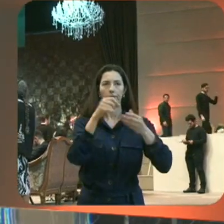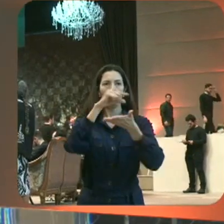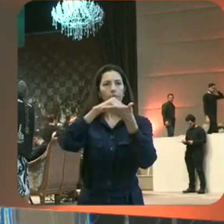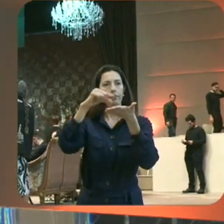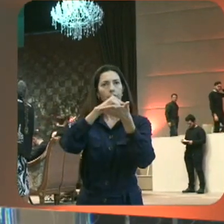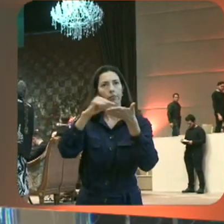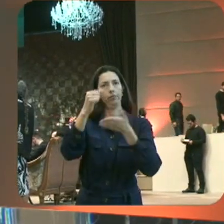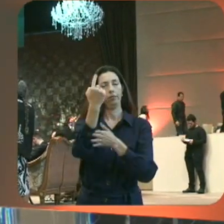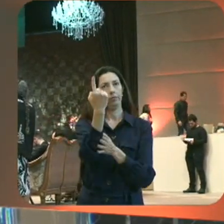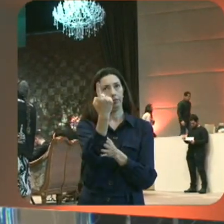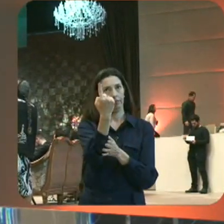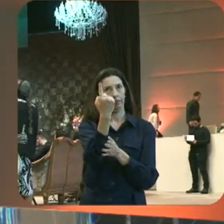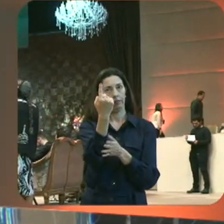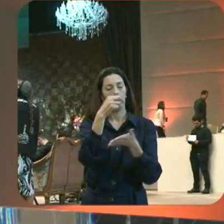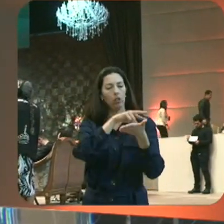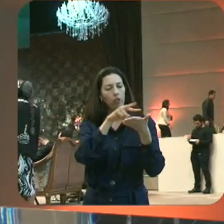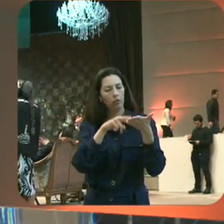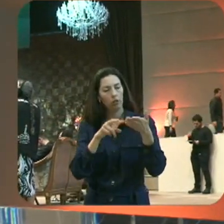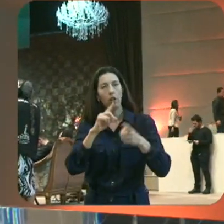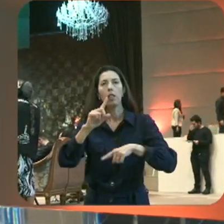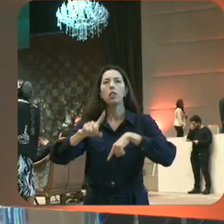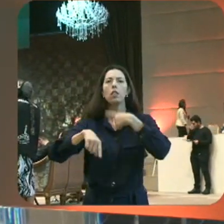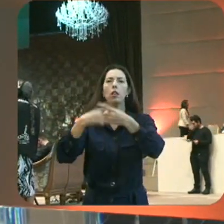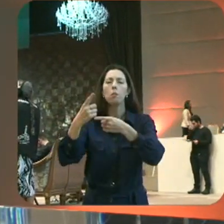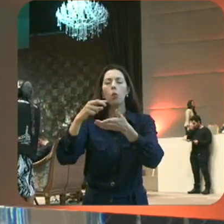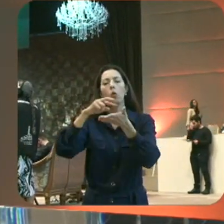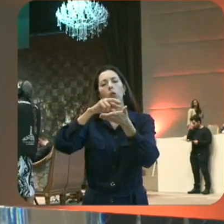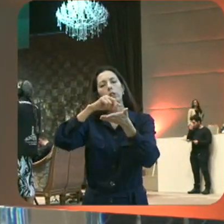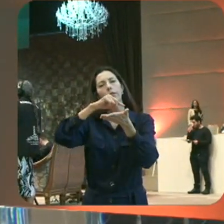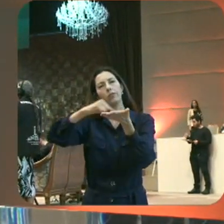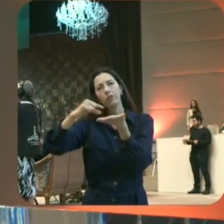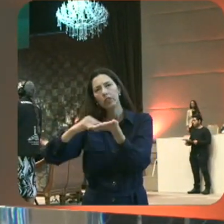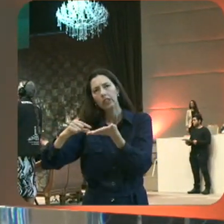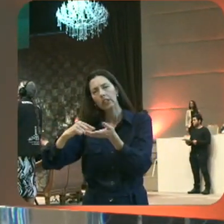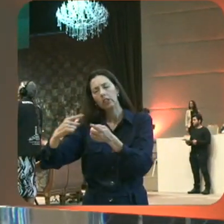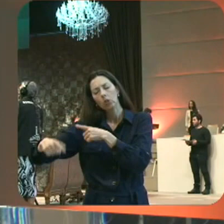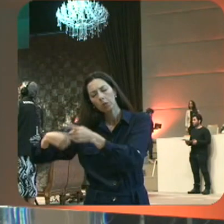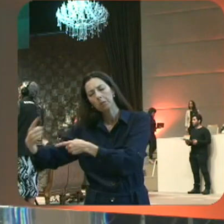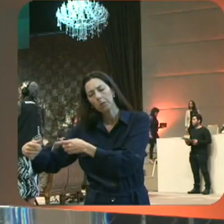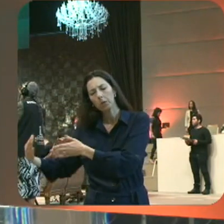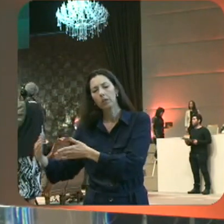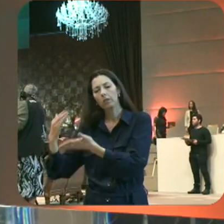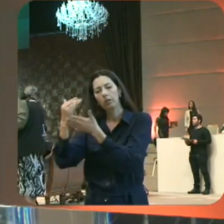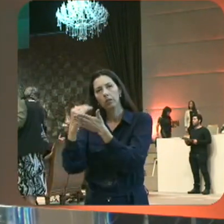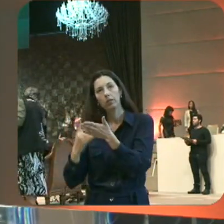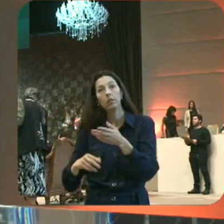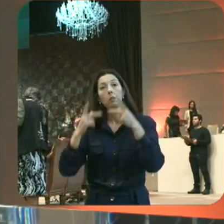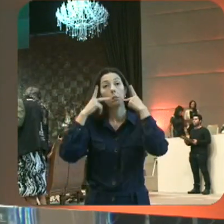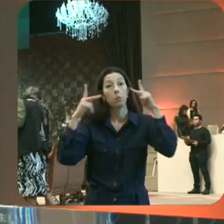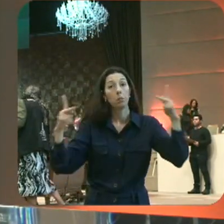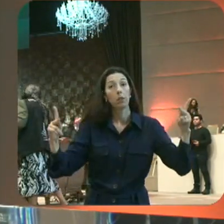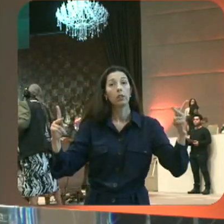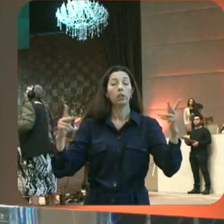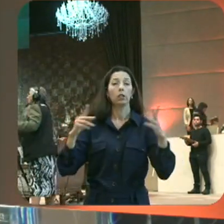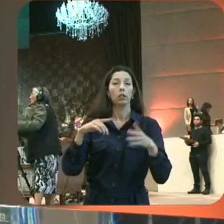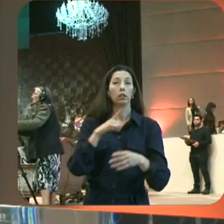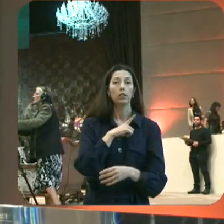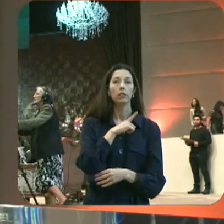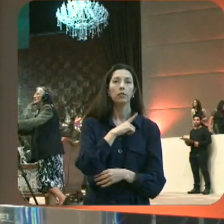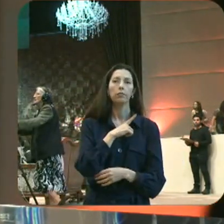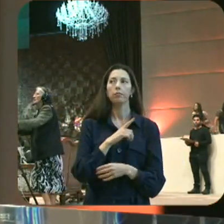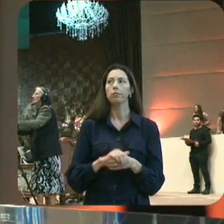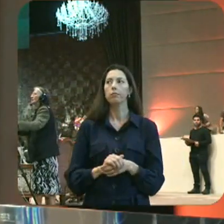Versículo 1 eu vou ler agora, depois vou estar lendo vários outros trechos desse capítulo à medida que a gente for